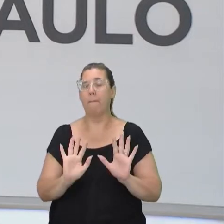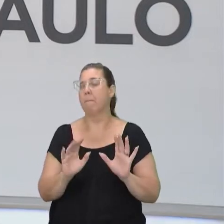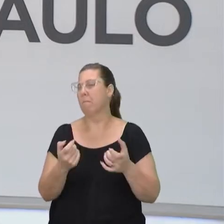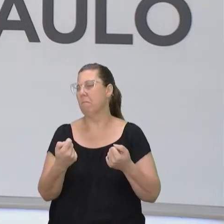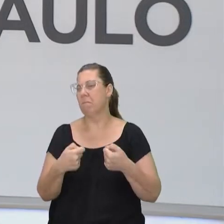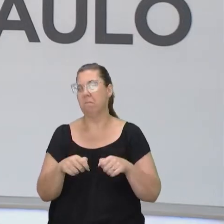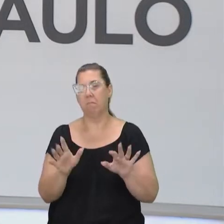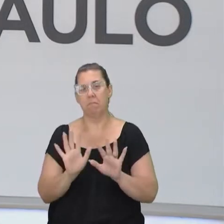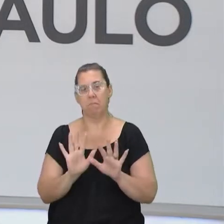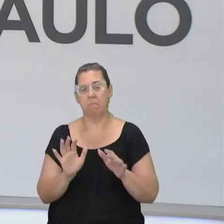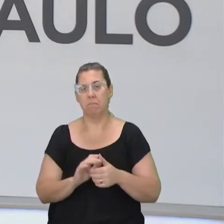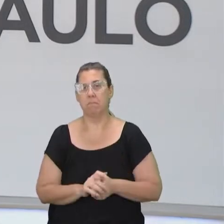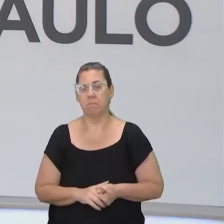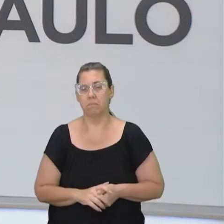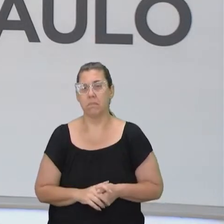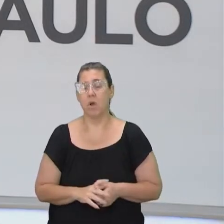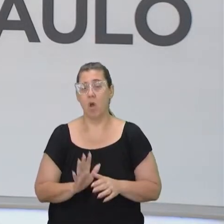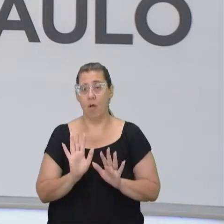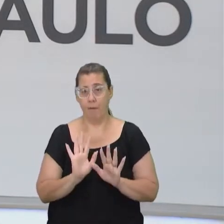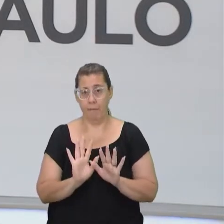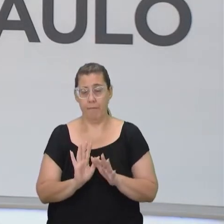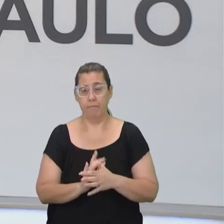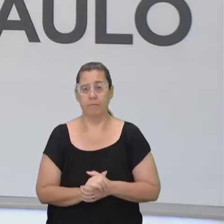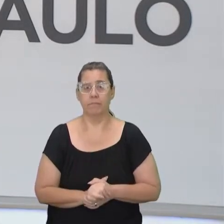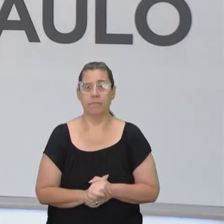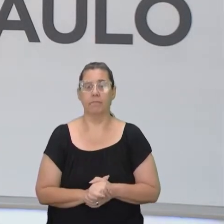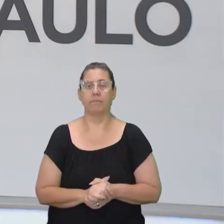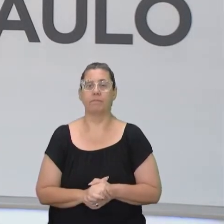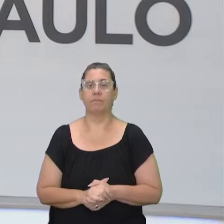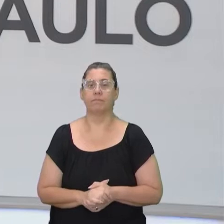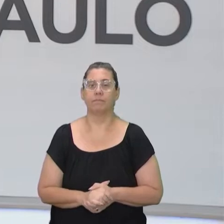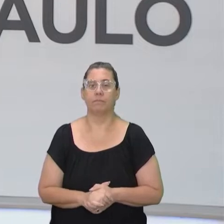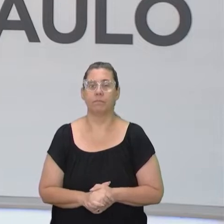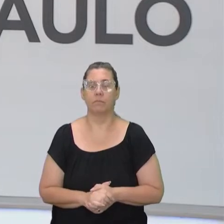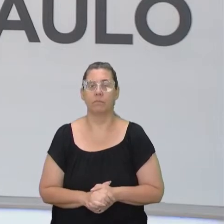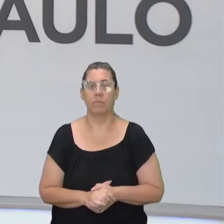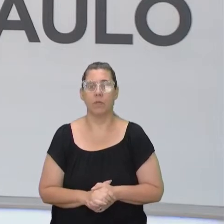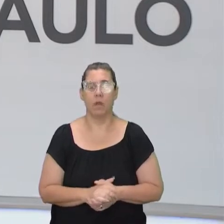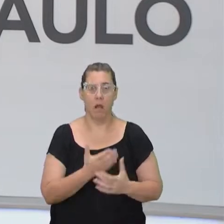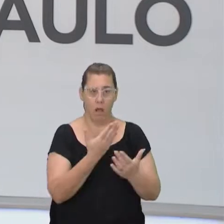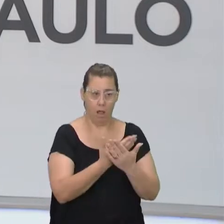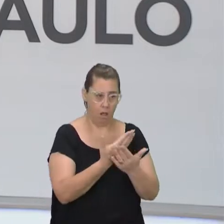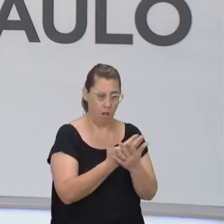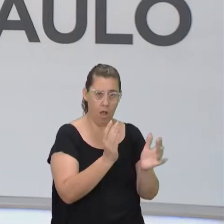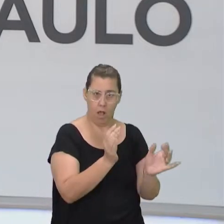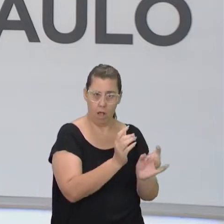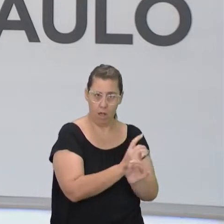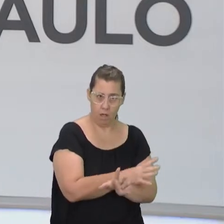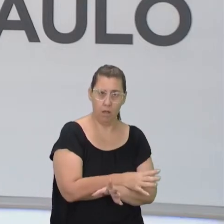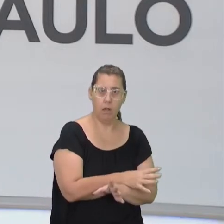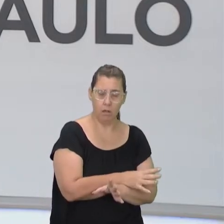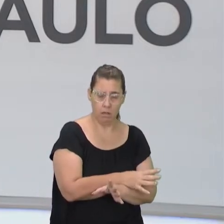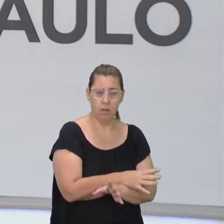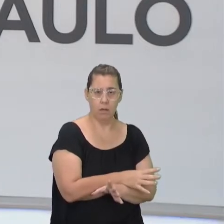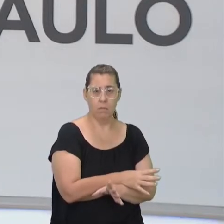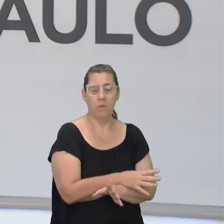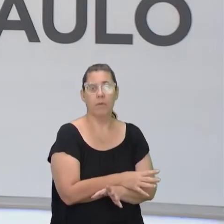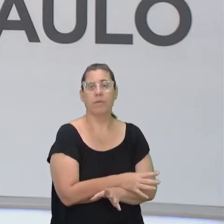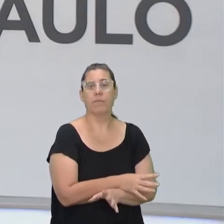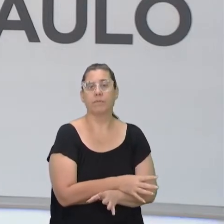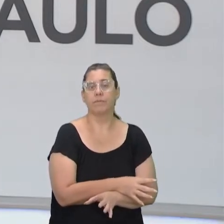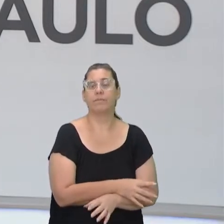não. Eu recomendo que você faça o seguinte, depois de terminar a aula, tá? Agora não. Agora eu vou te dar o exemplo daqui a